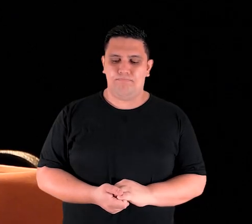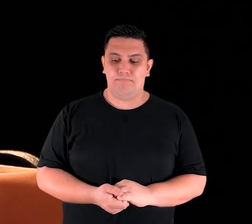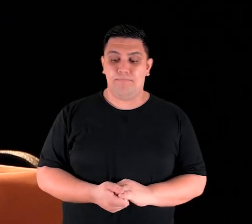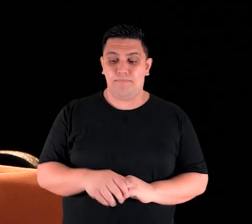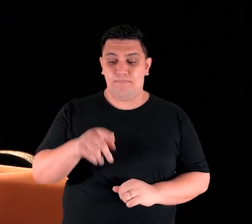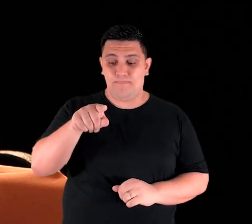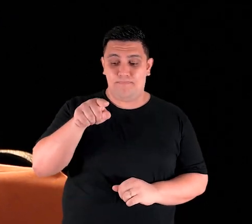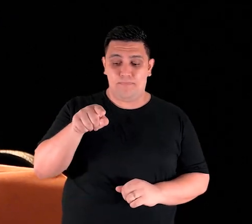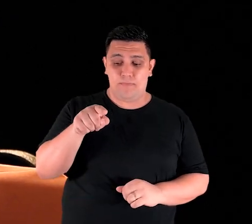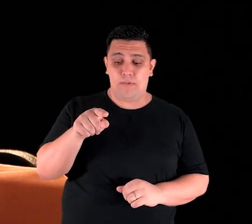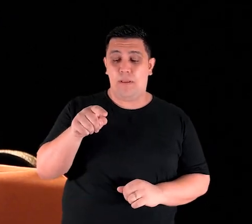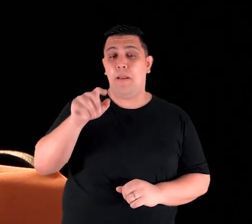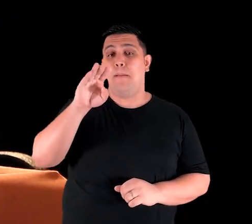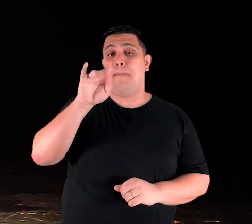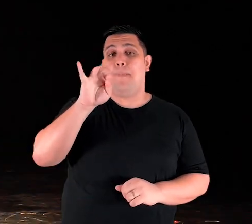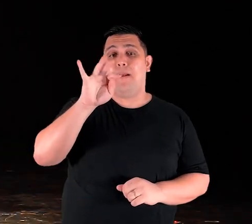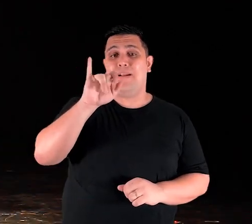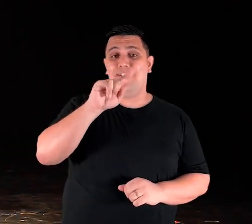Batizado